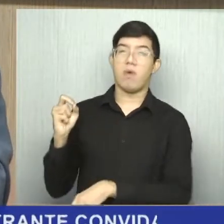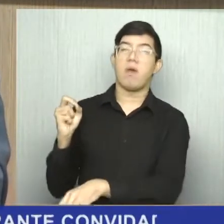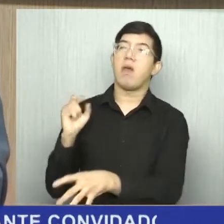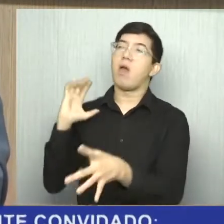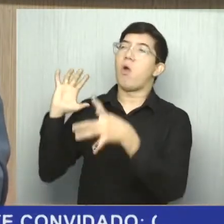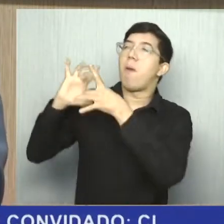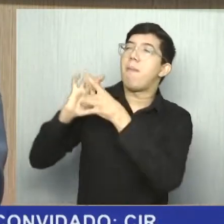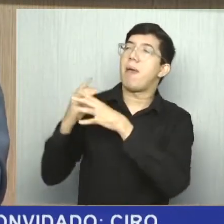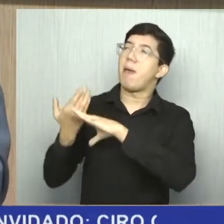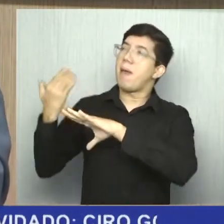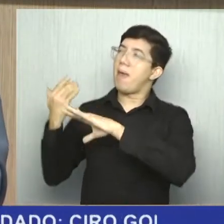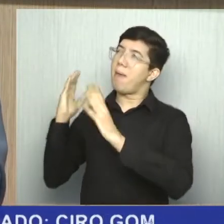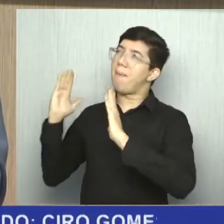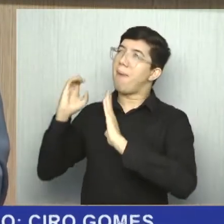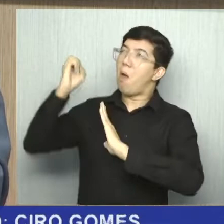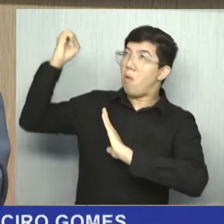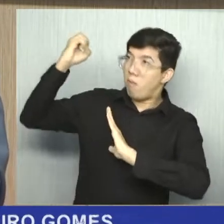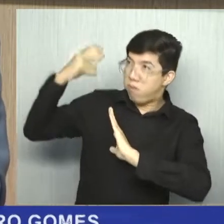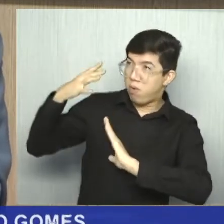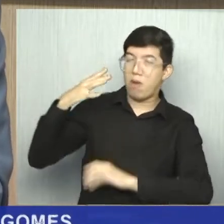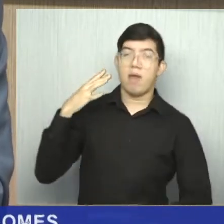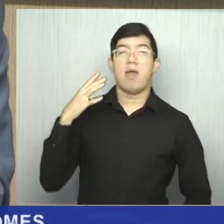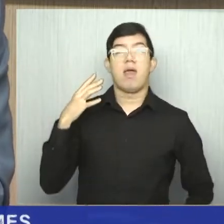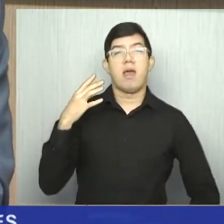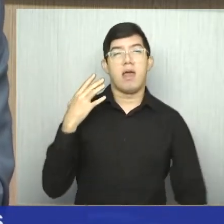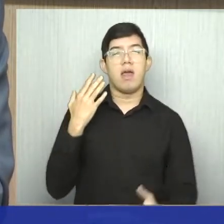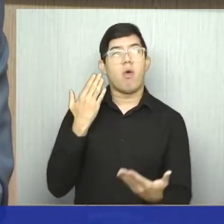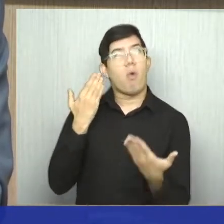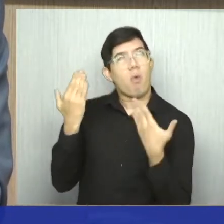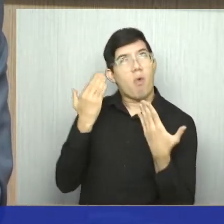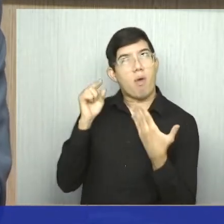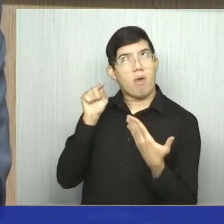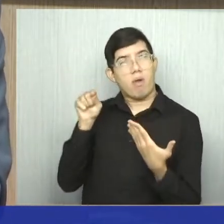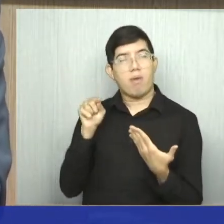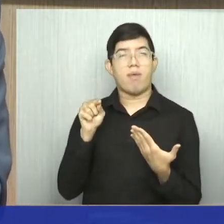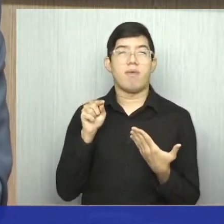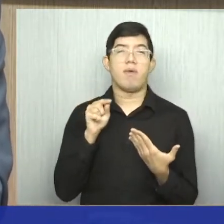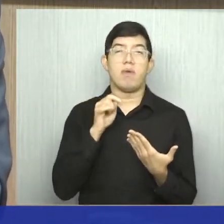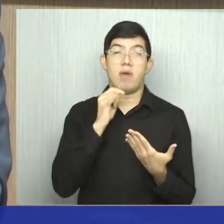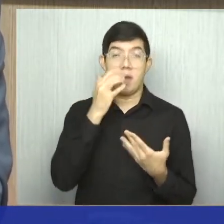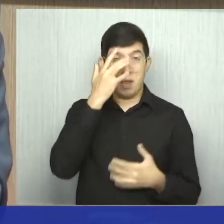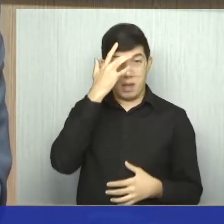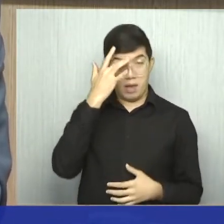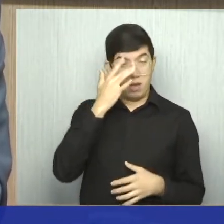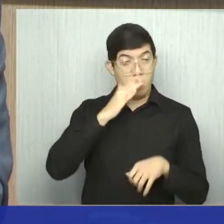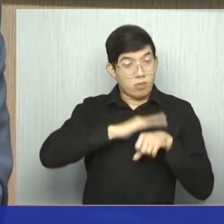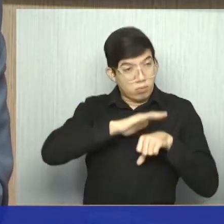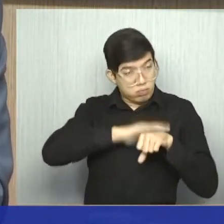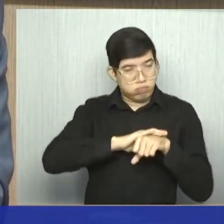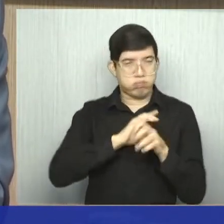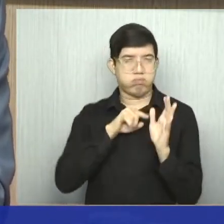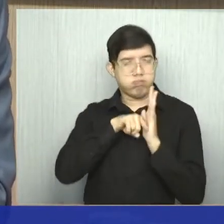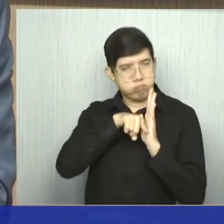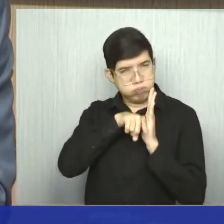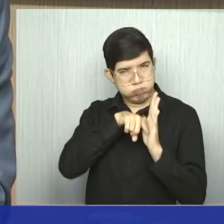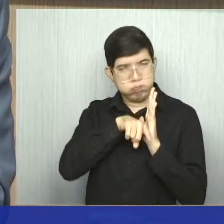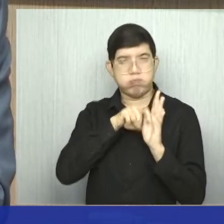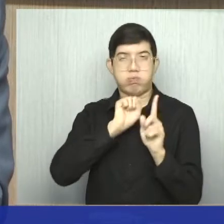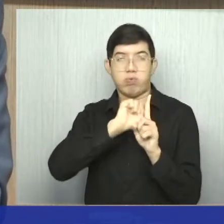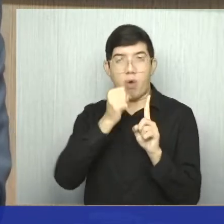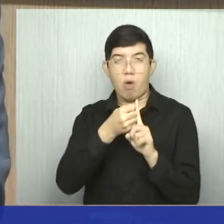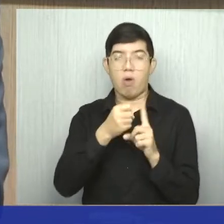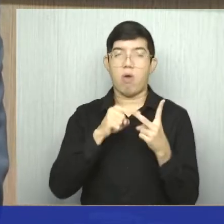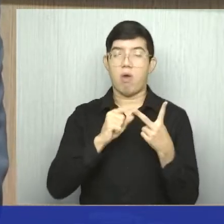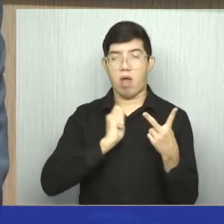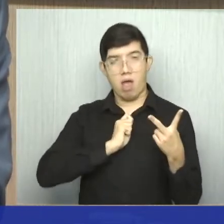de hoje, não é justo. O que um sociólogo, um antropólogo, uma pessoa que se preocupe com a